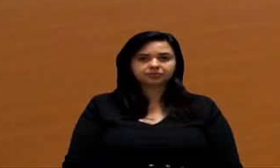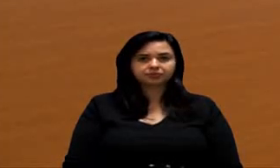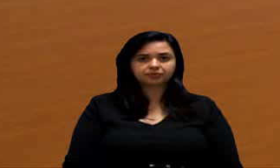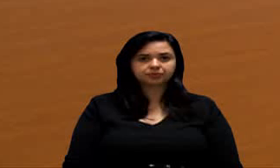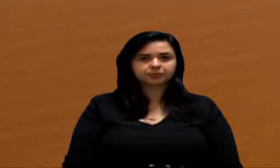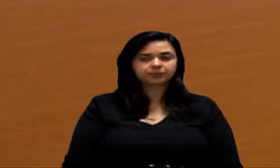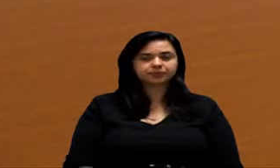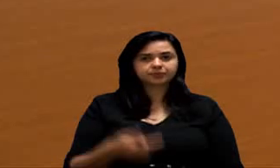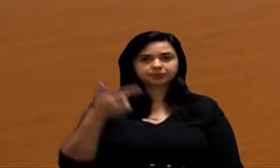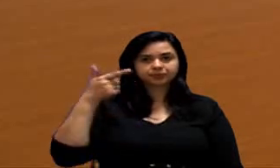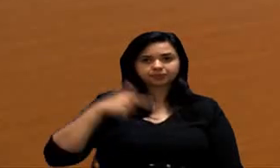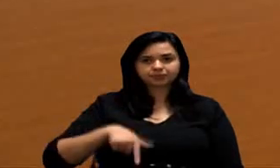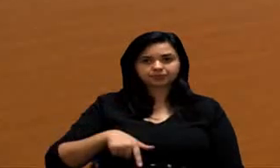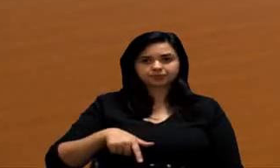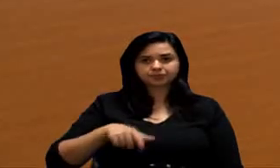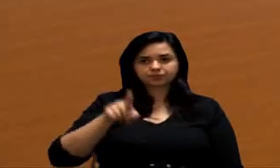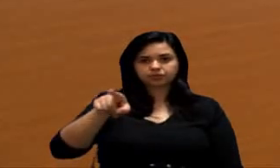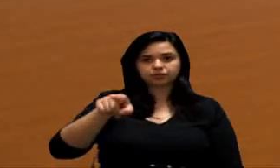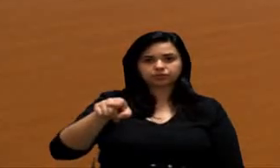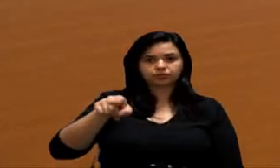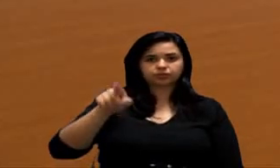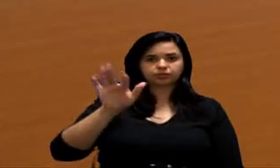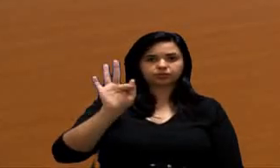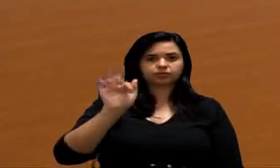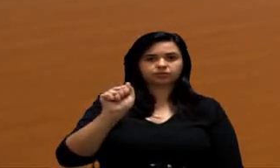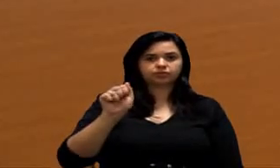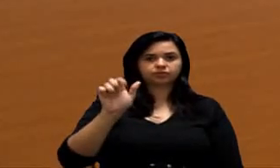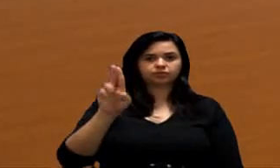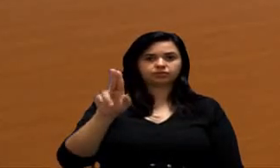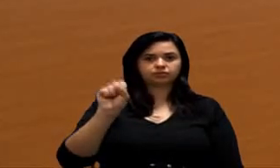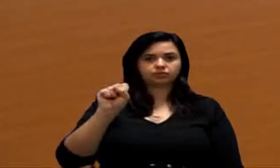O Fausto quer falar, presidente.